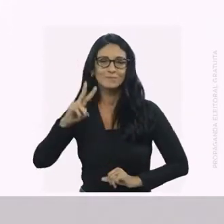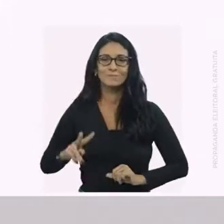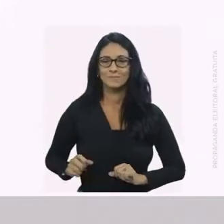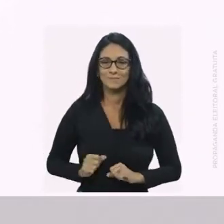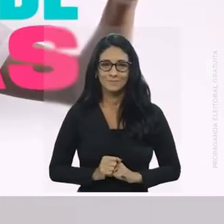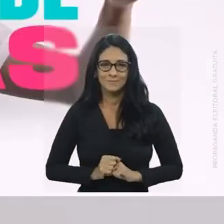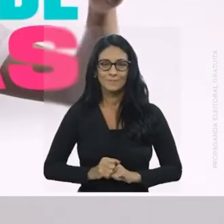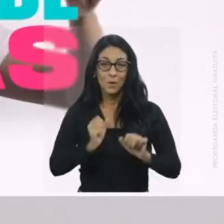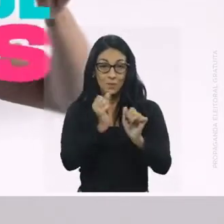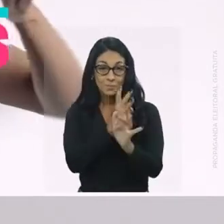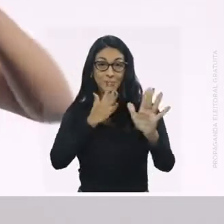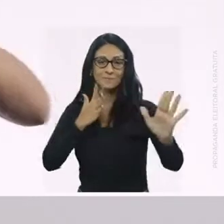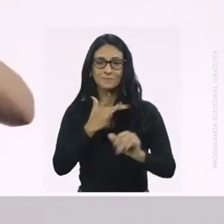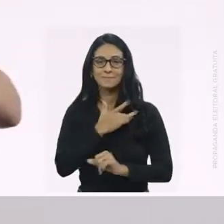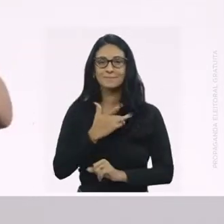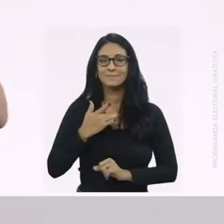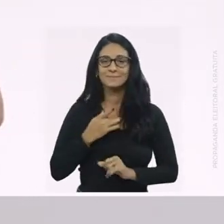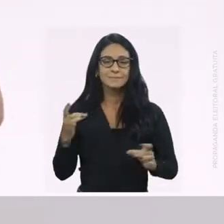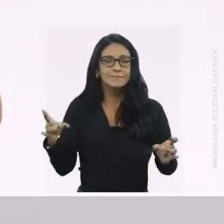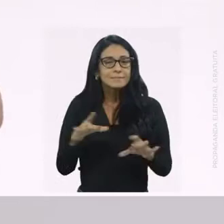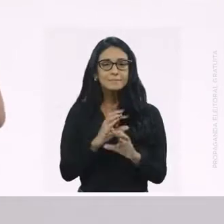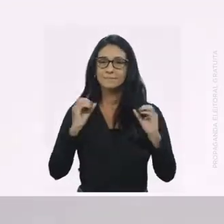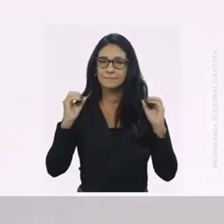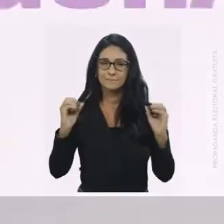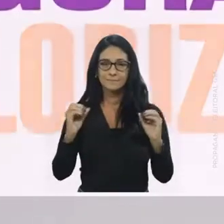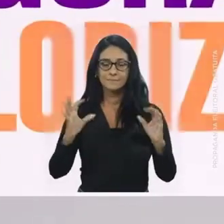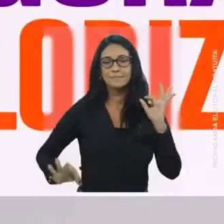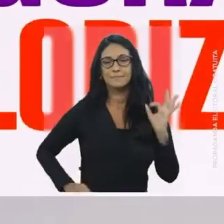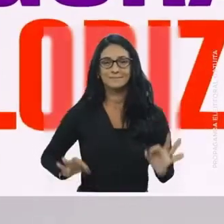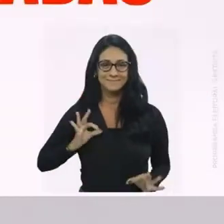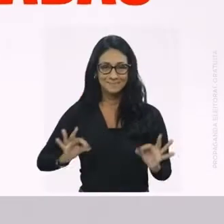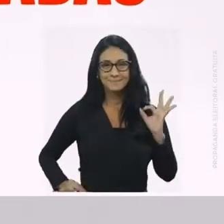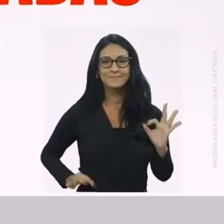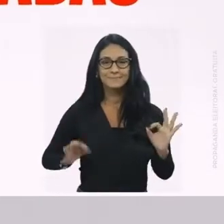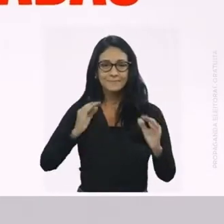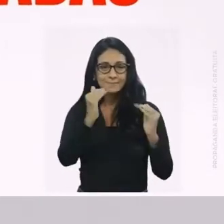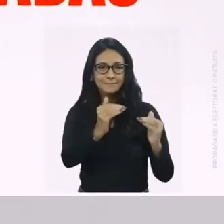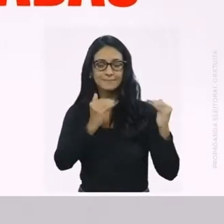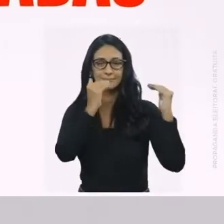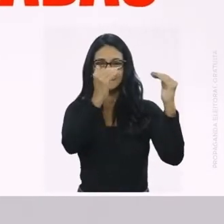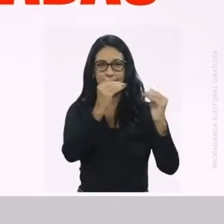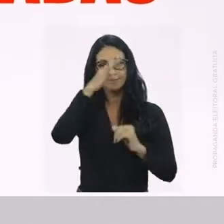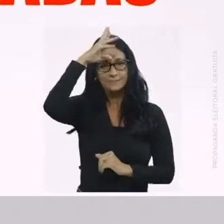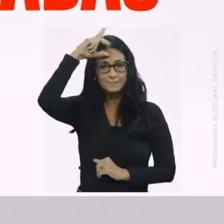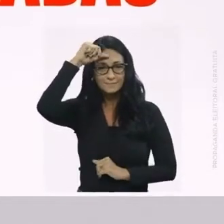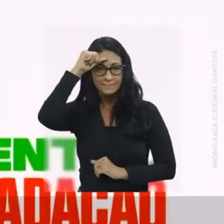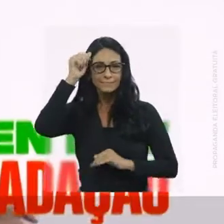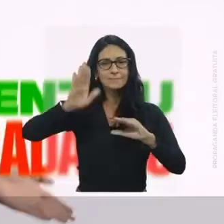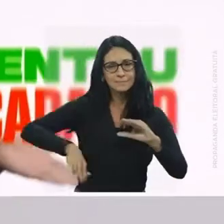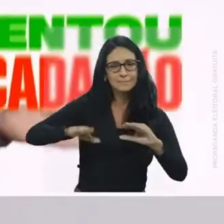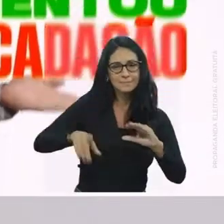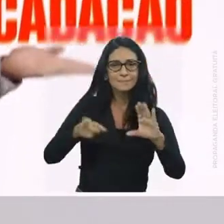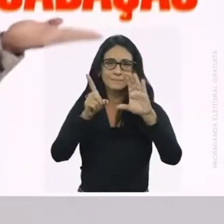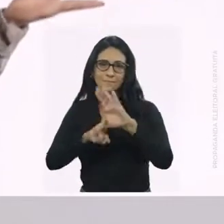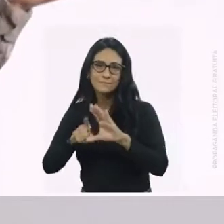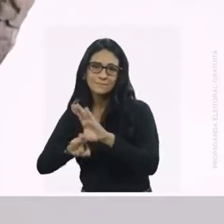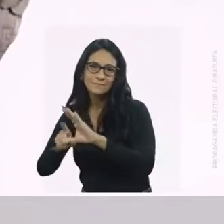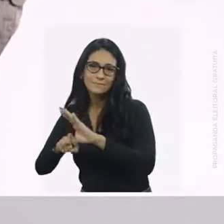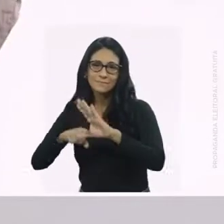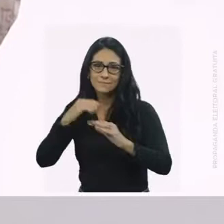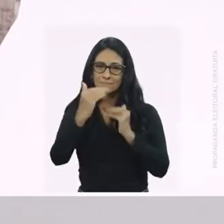da história. Filas da saúde foram zeradas e as forças de segurança valorizadas. O Amazonas diminuiu